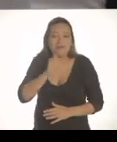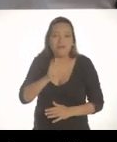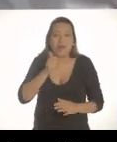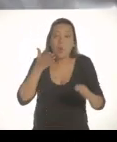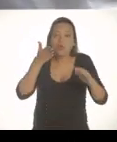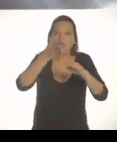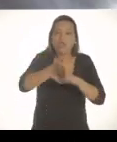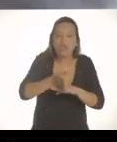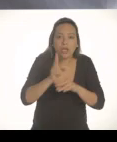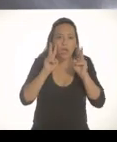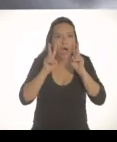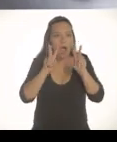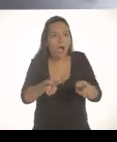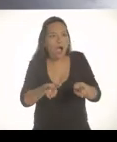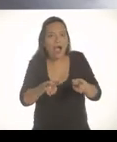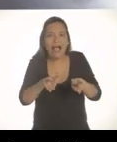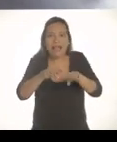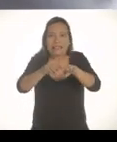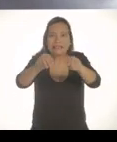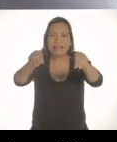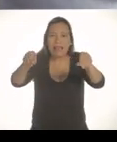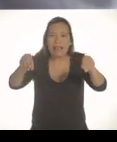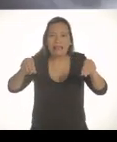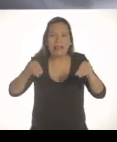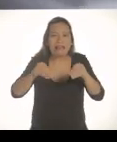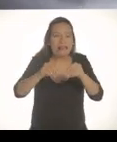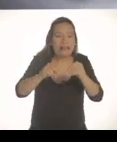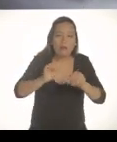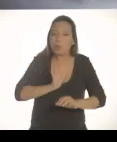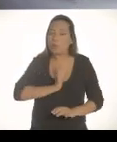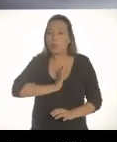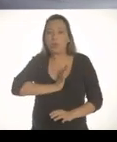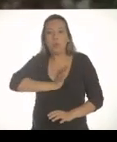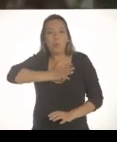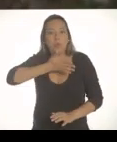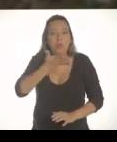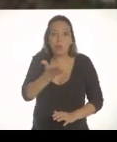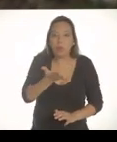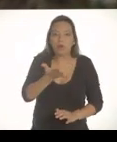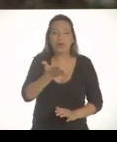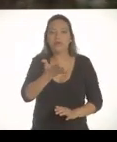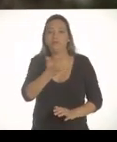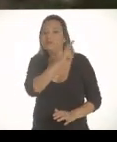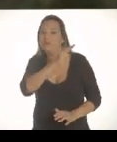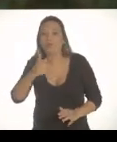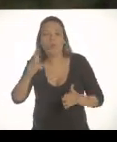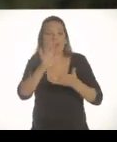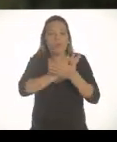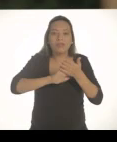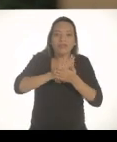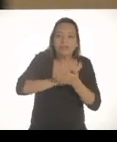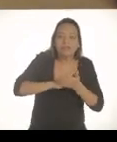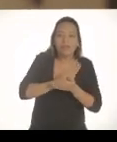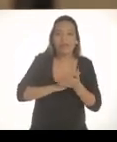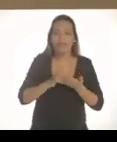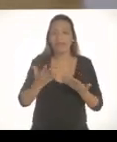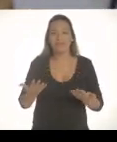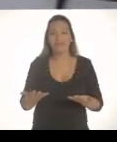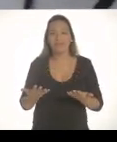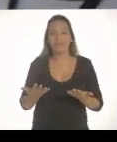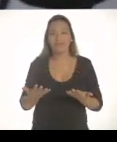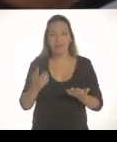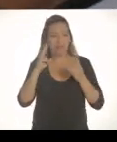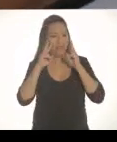Ainda bem que eu estava no meu irmão. Quando eu cheguei, só tinha lama. Só lama. O poder público não chegou nem para